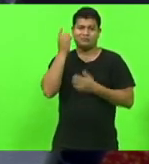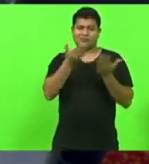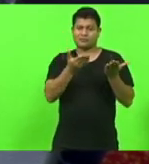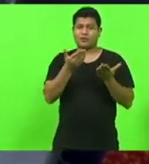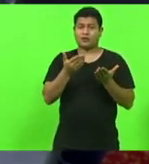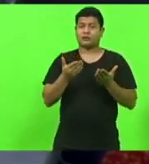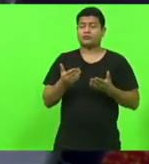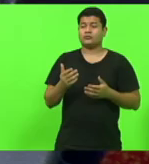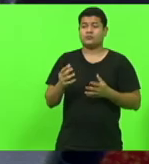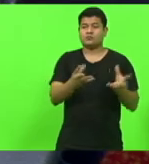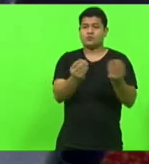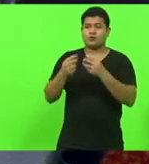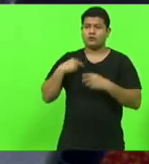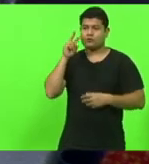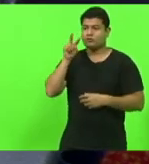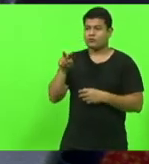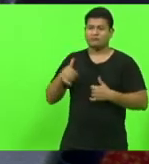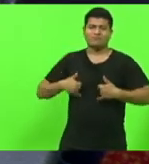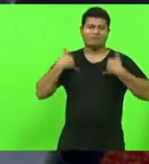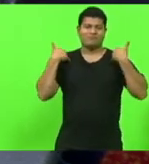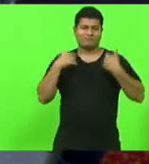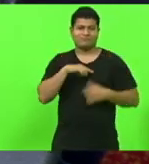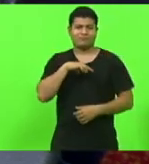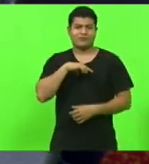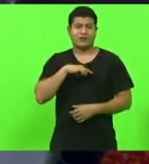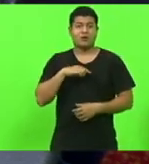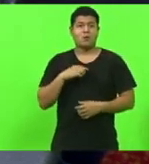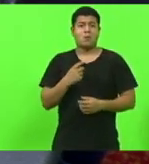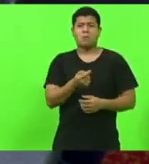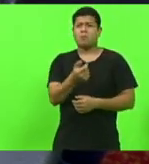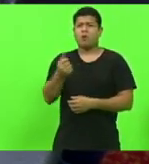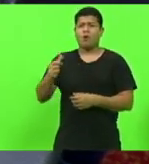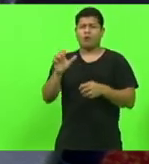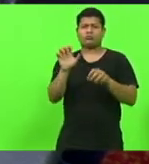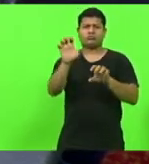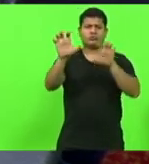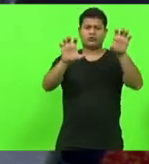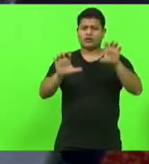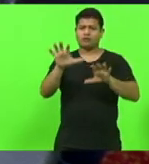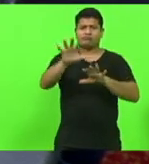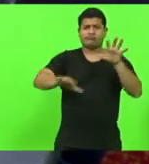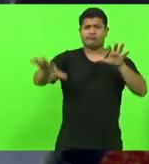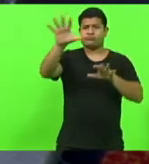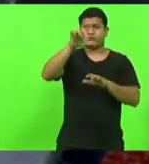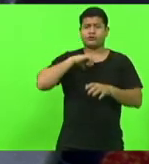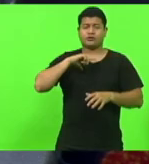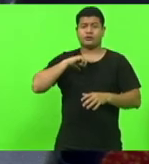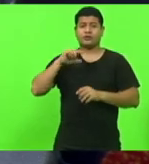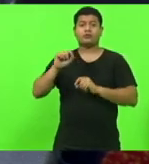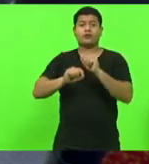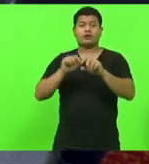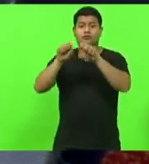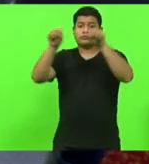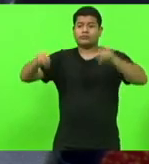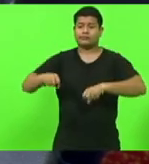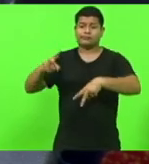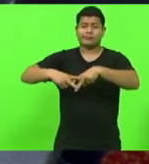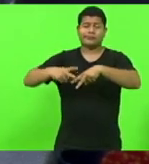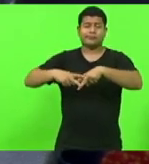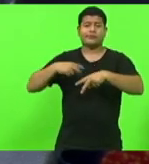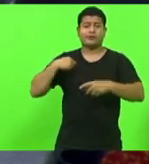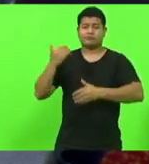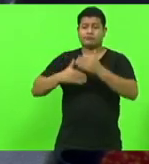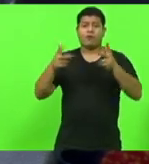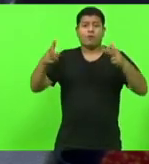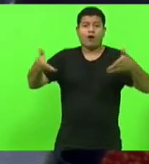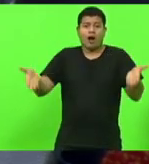Poucos Estados têm no sistema prisional o desempenho que nós temos aqui. Eu quero lembrar aos colegas que esta matéria aportou na